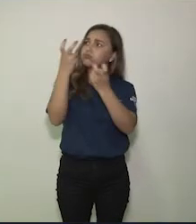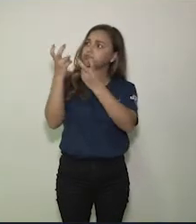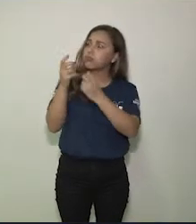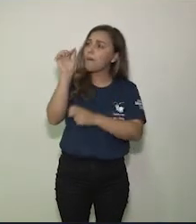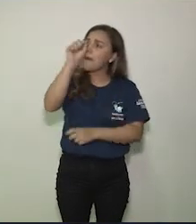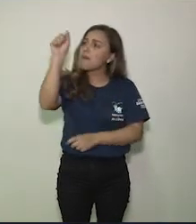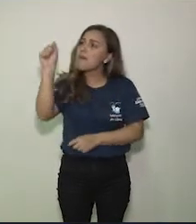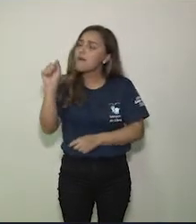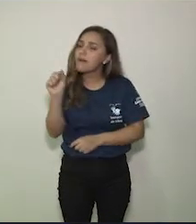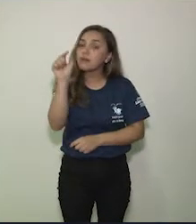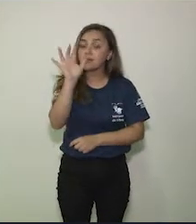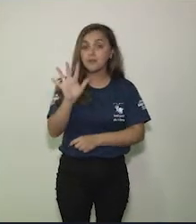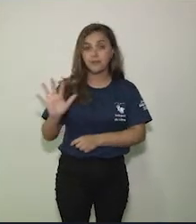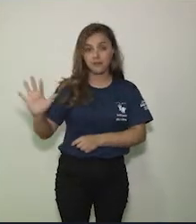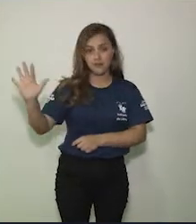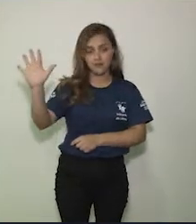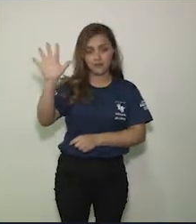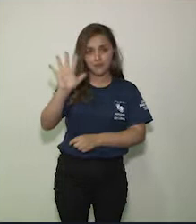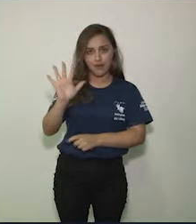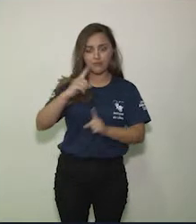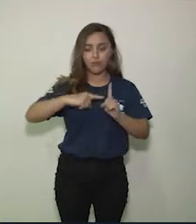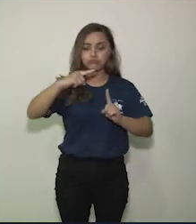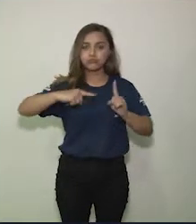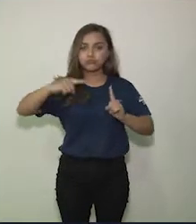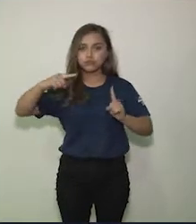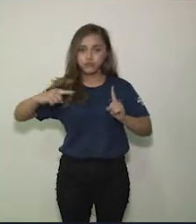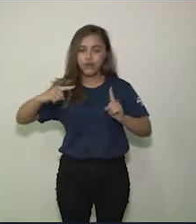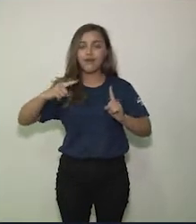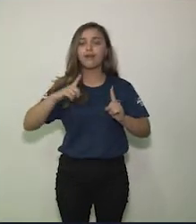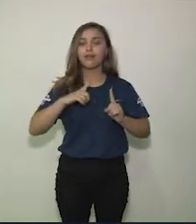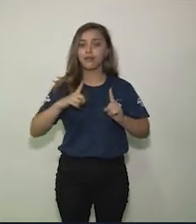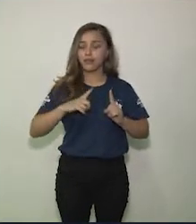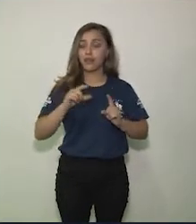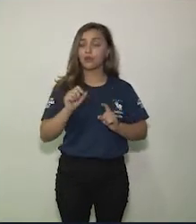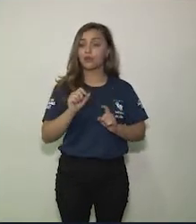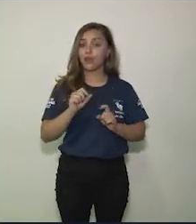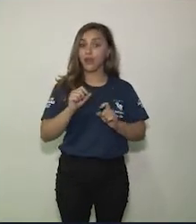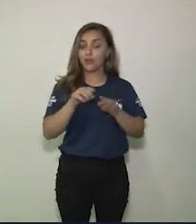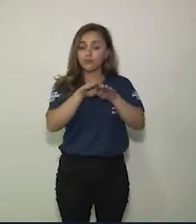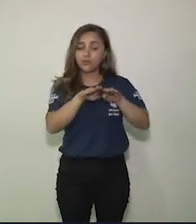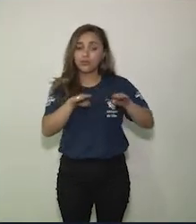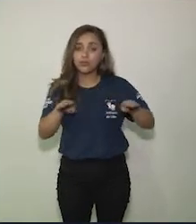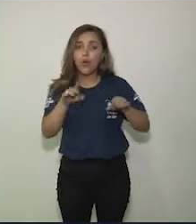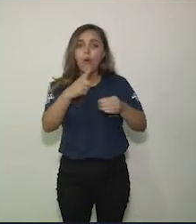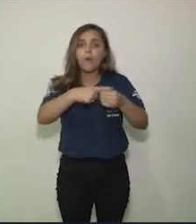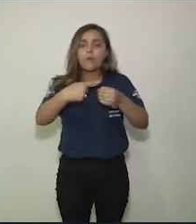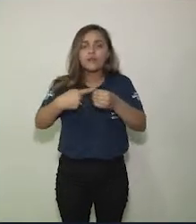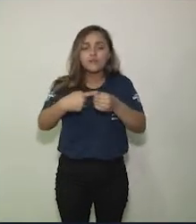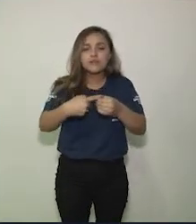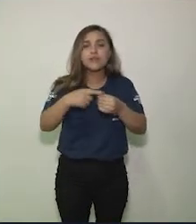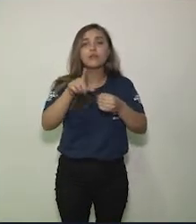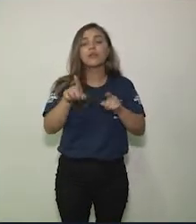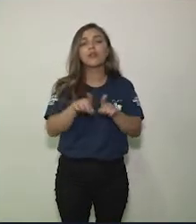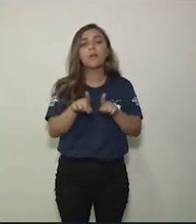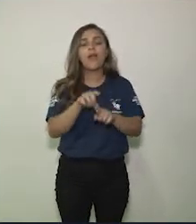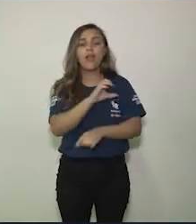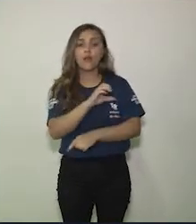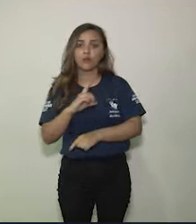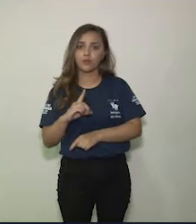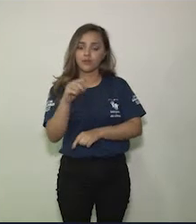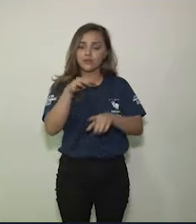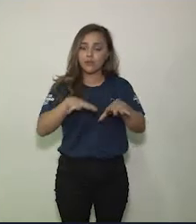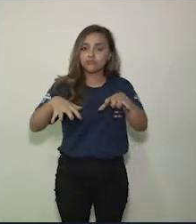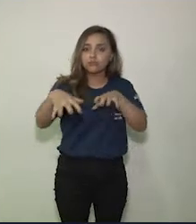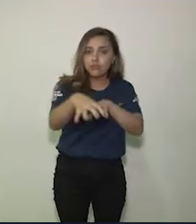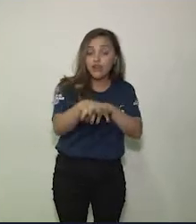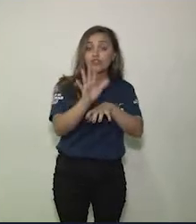os mapas da estimativa de prevalência pelo município, que a gente já citou, e pelas coordenadorias regionais, ali